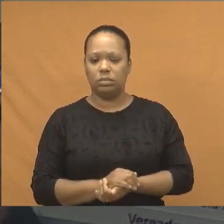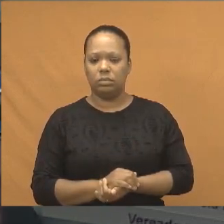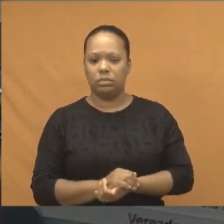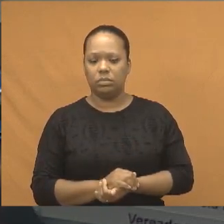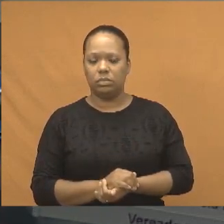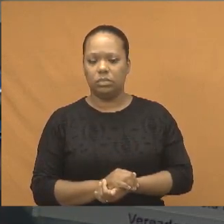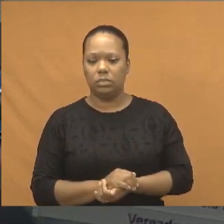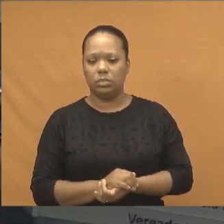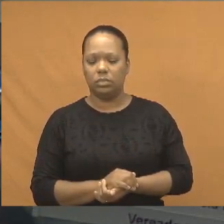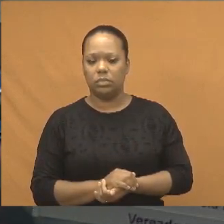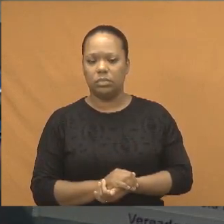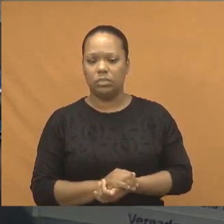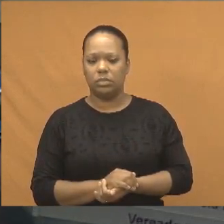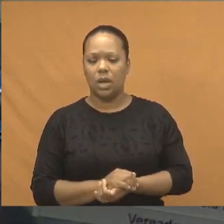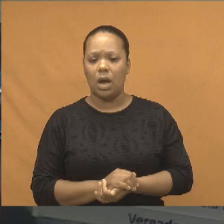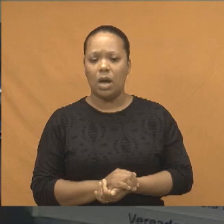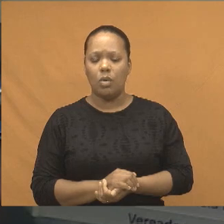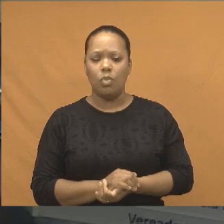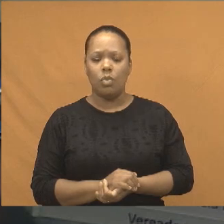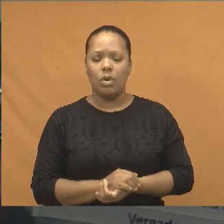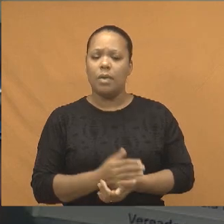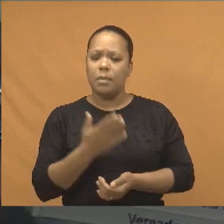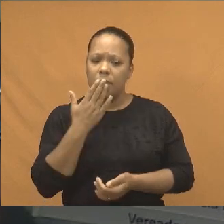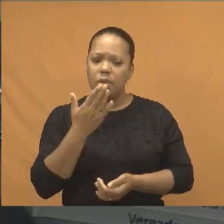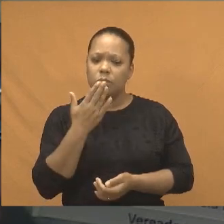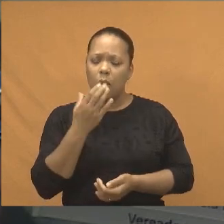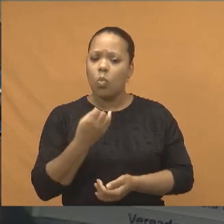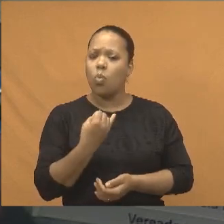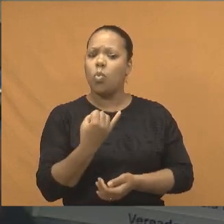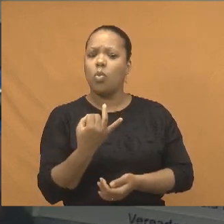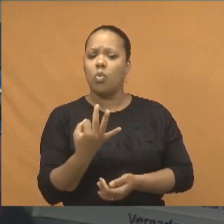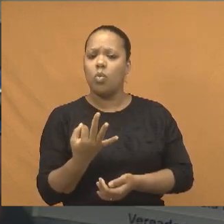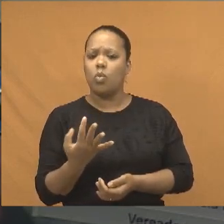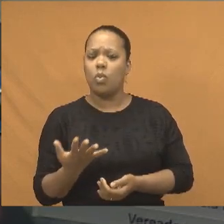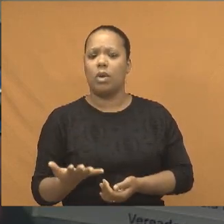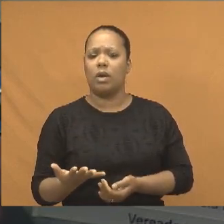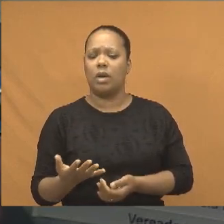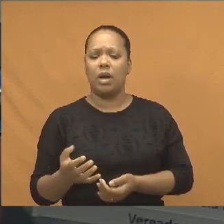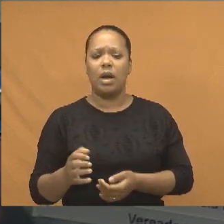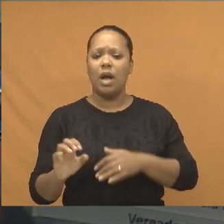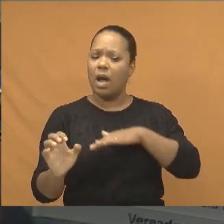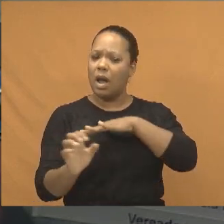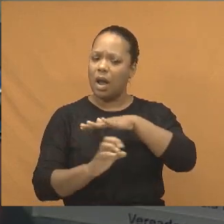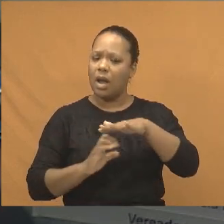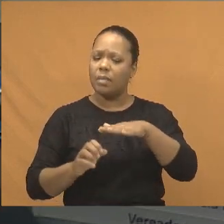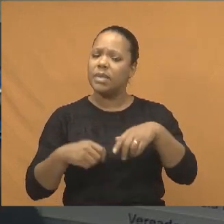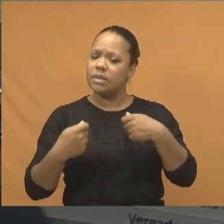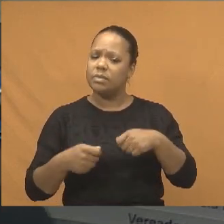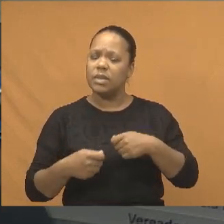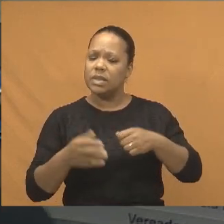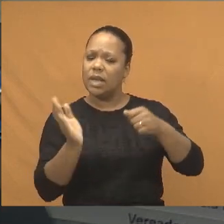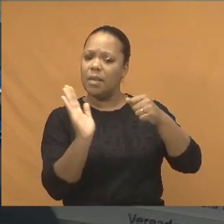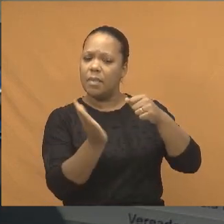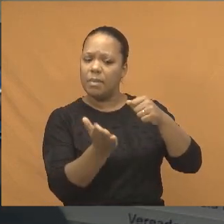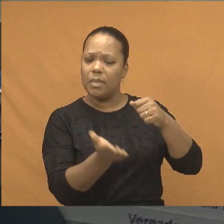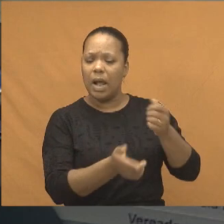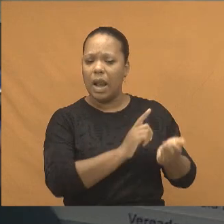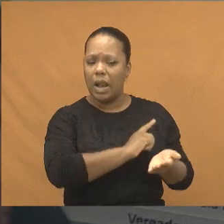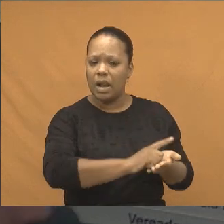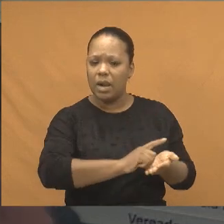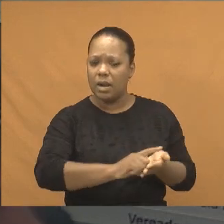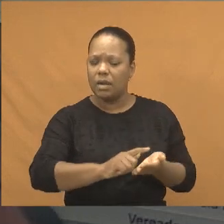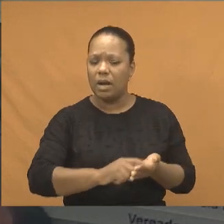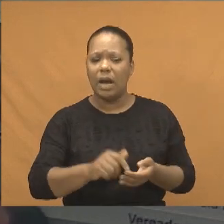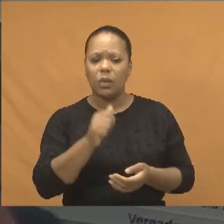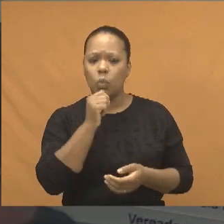Será que vai esperar quantas vezes em pedir isso aqui? A empresa ela tem que chegar lá, roçar aquele mato, limpar. E